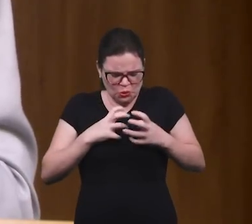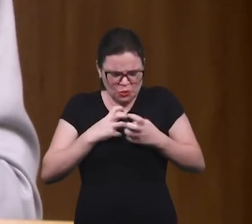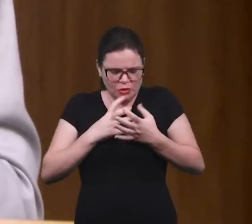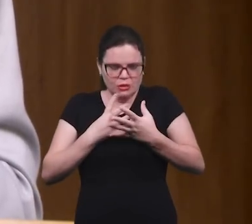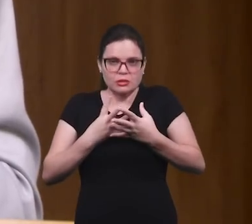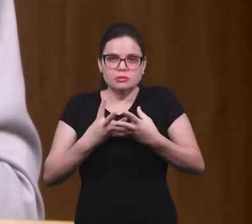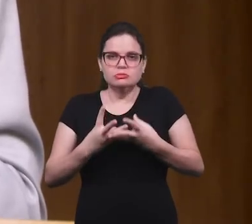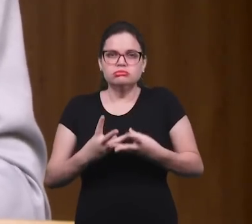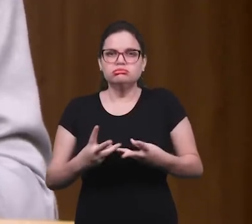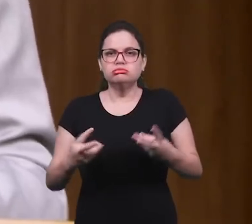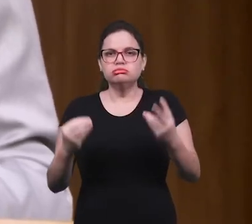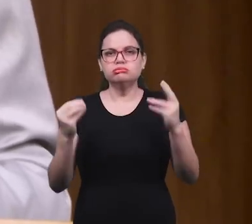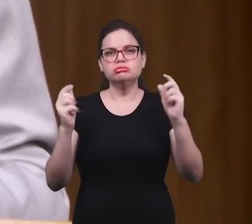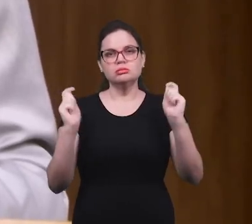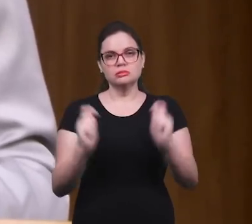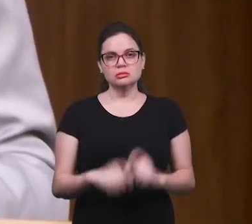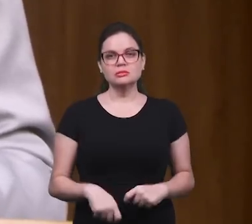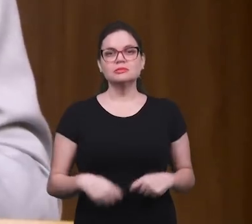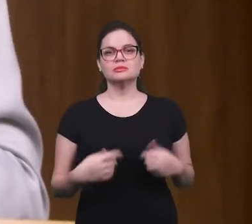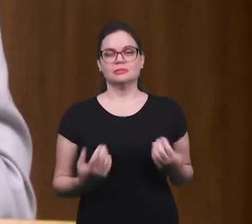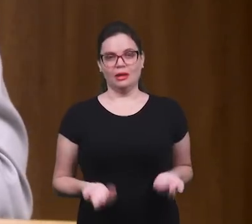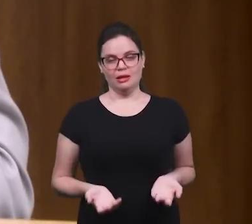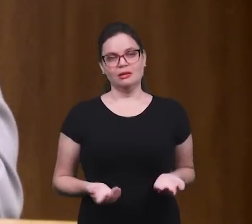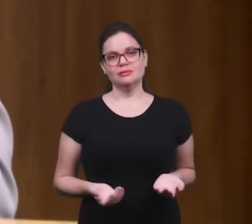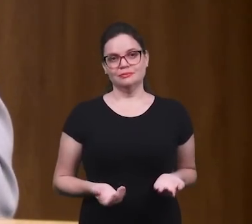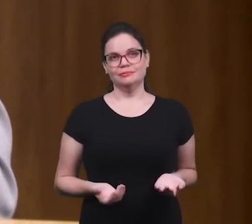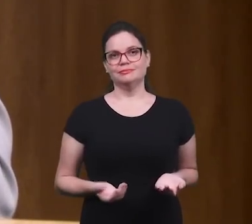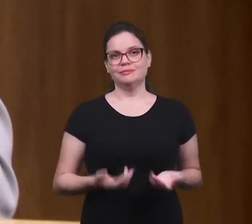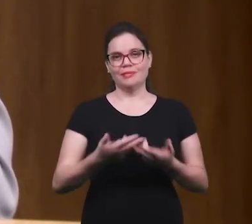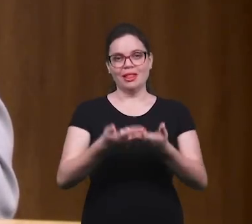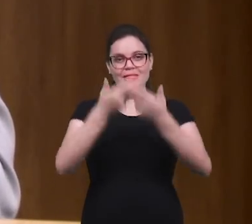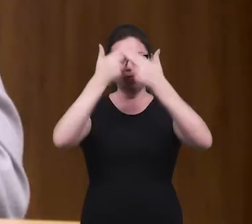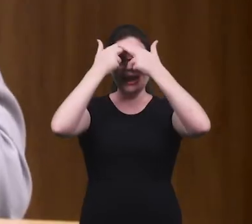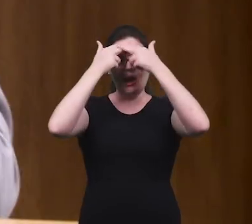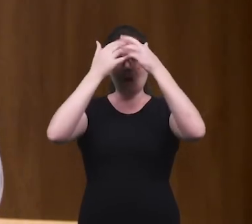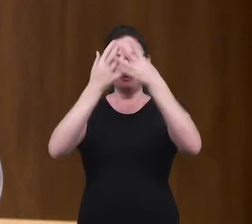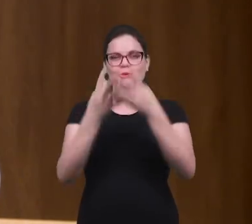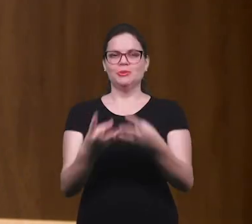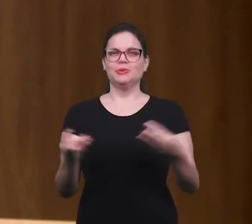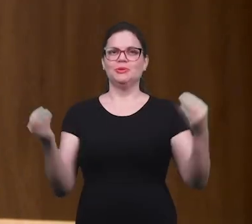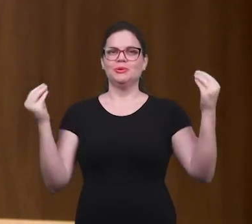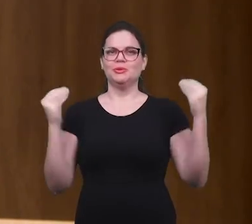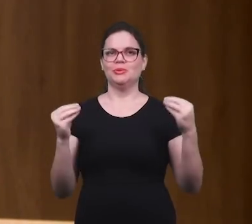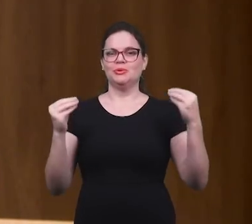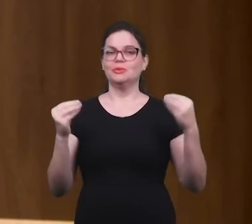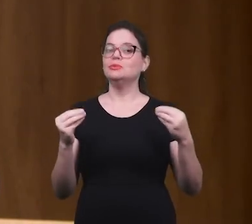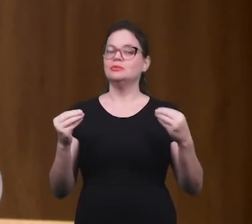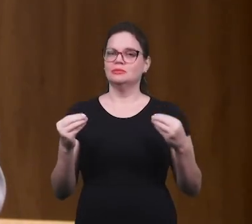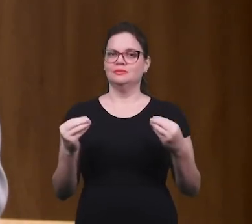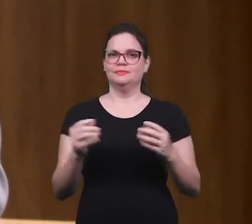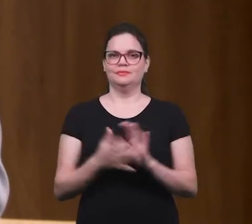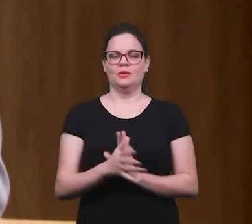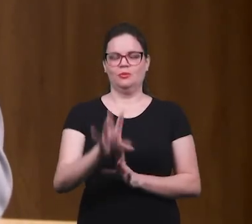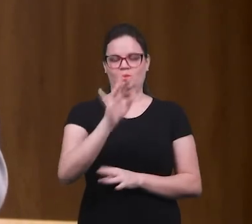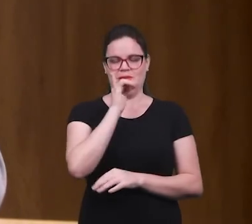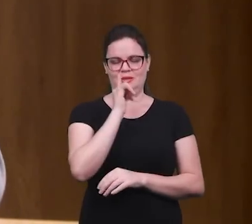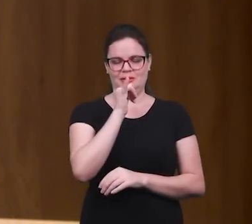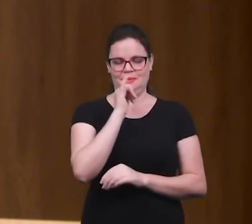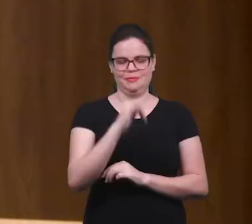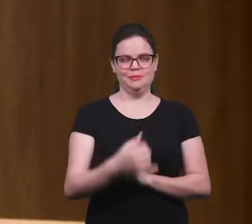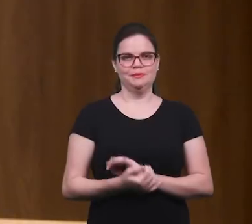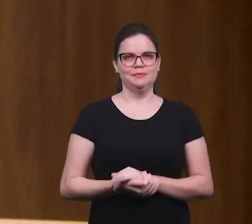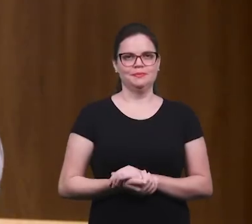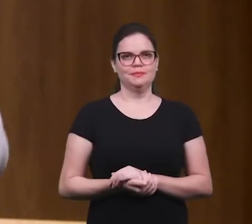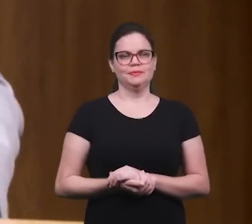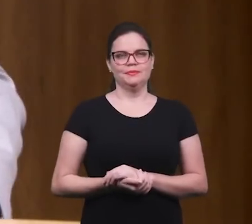O casamento cura traumas. O casamento te dá uma outra vida emocional. E eu vou dar um exemplo, antes